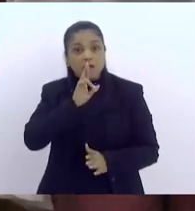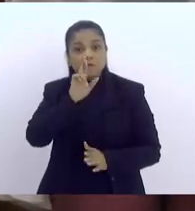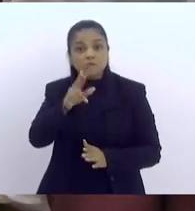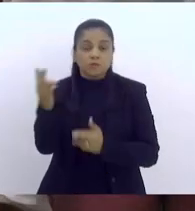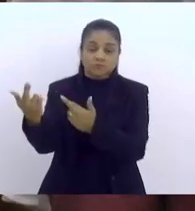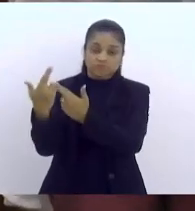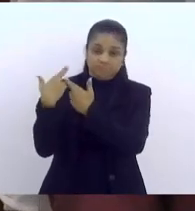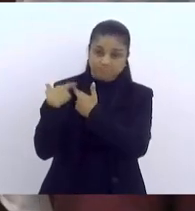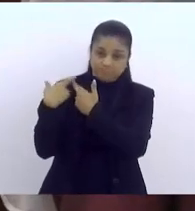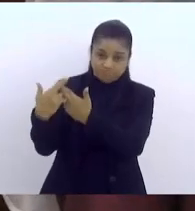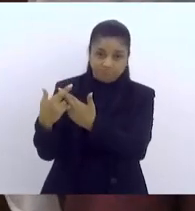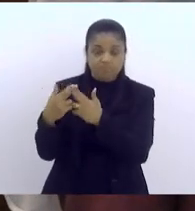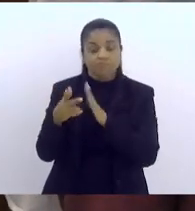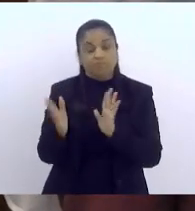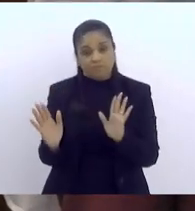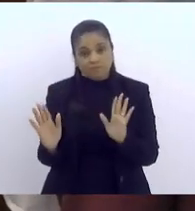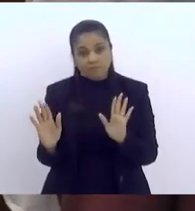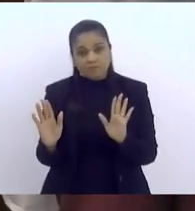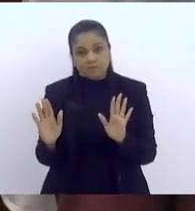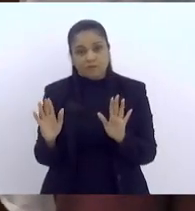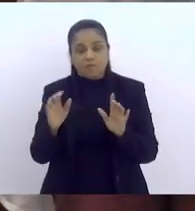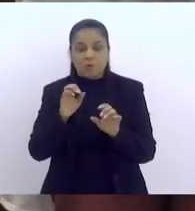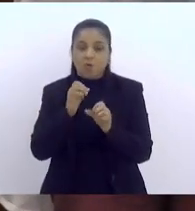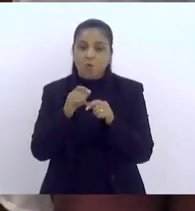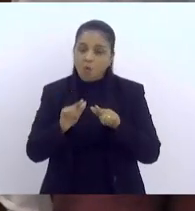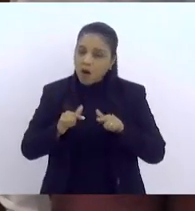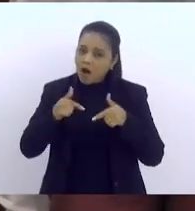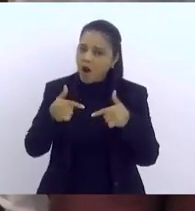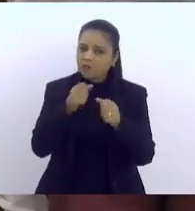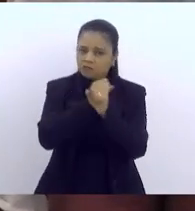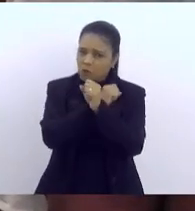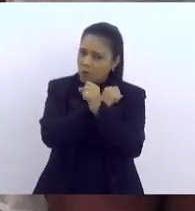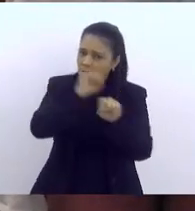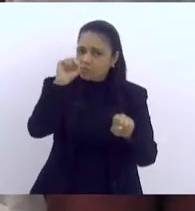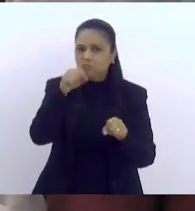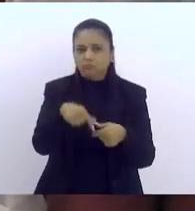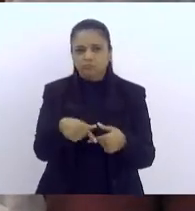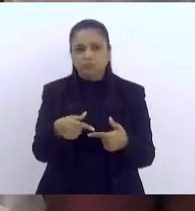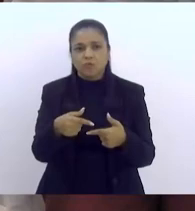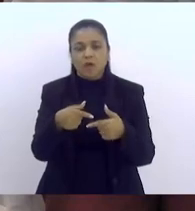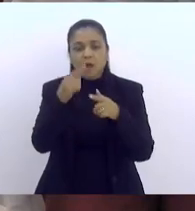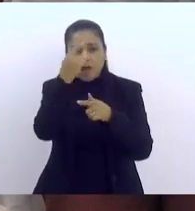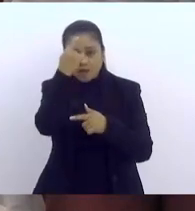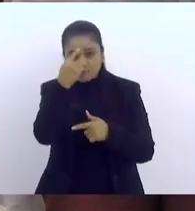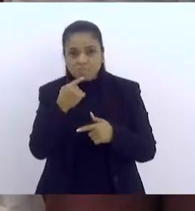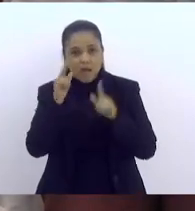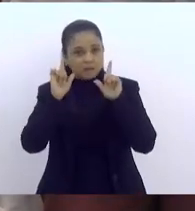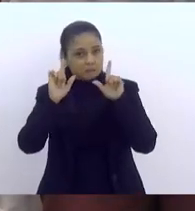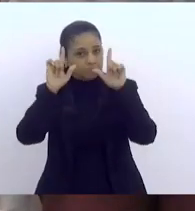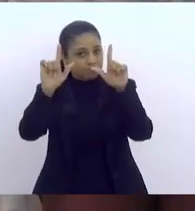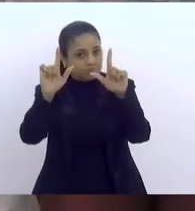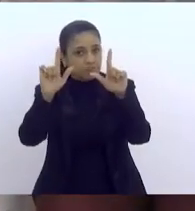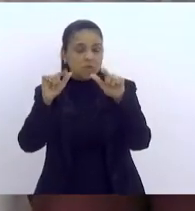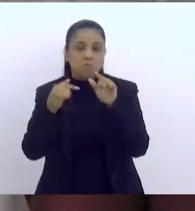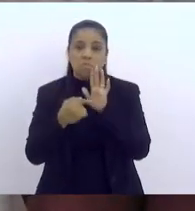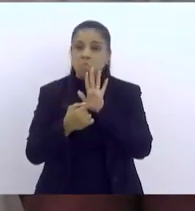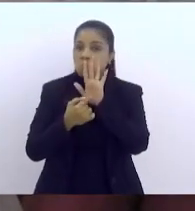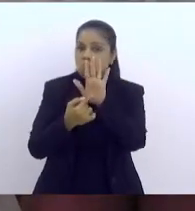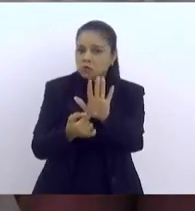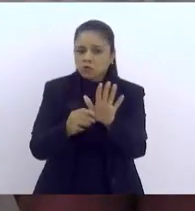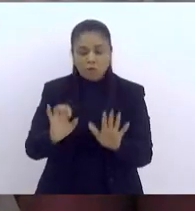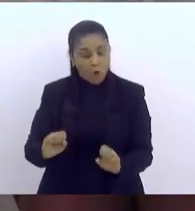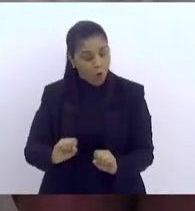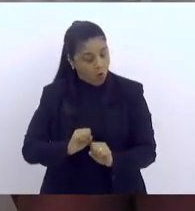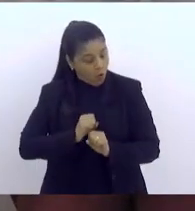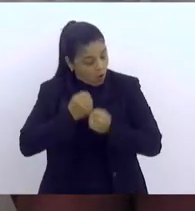sua proposta. Então, deixa aqui o nosso ato de repúdio a essas imagens, toda essa coisa que foi mostrada aí, que foi